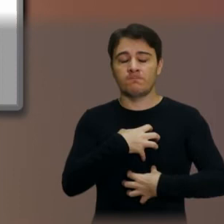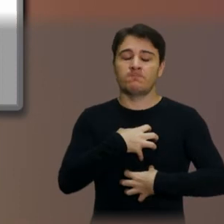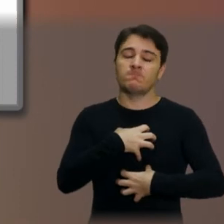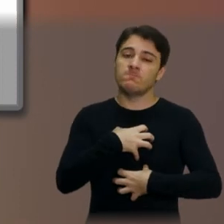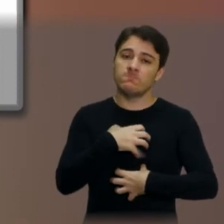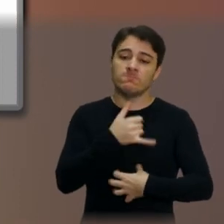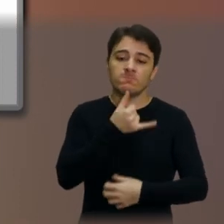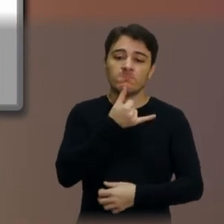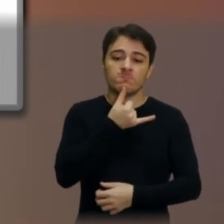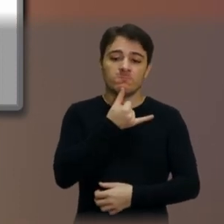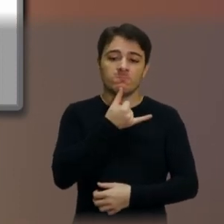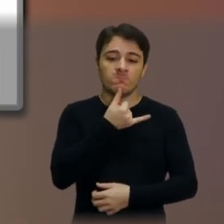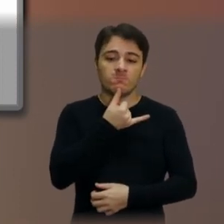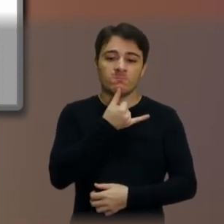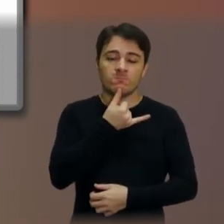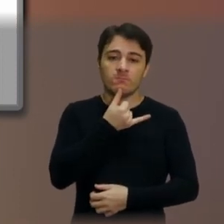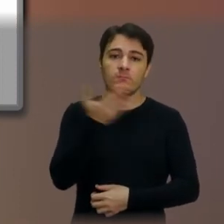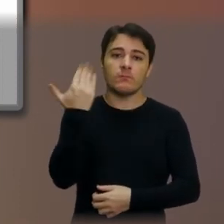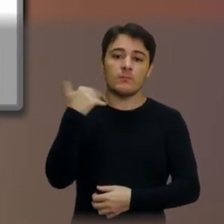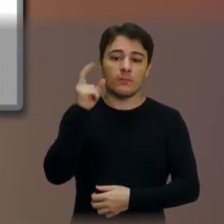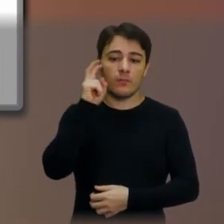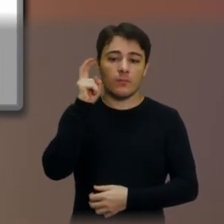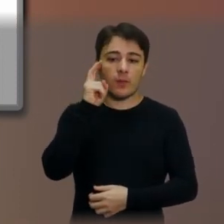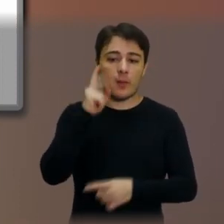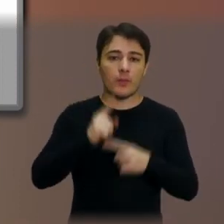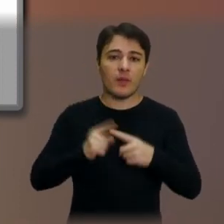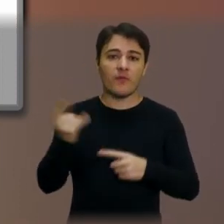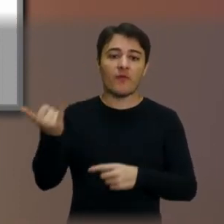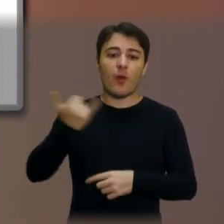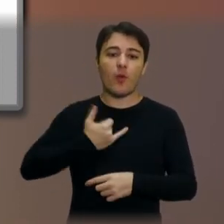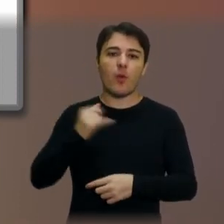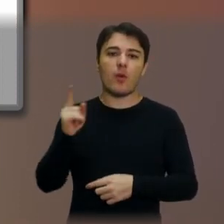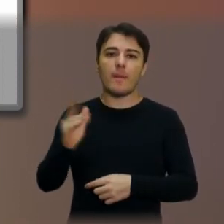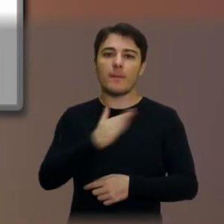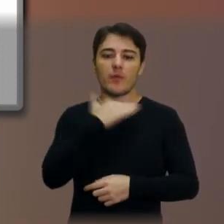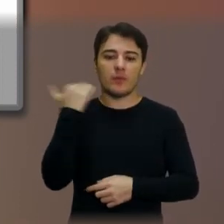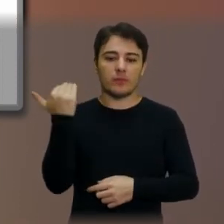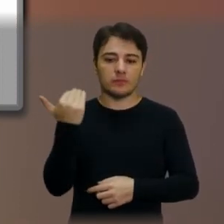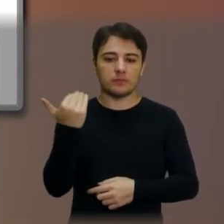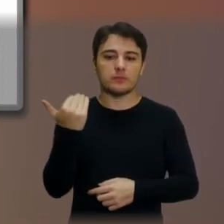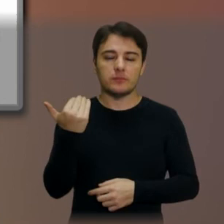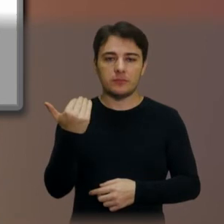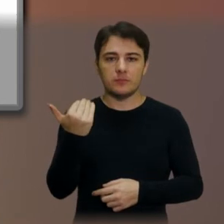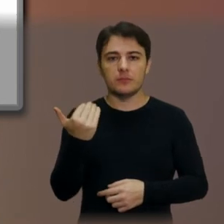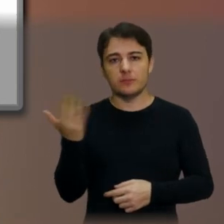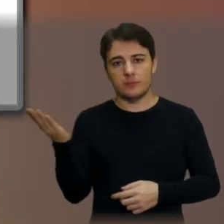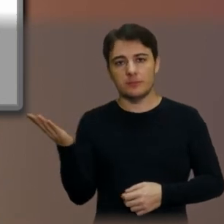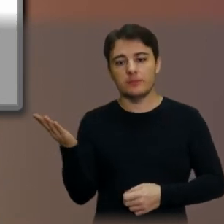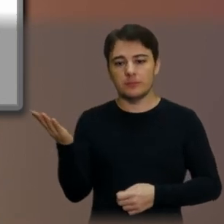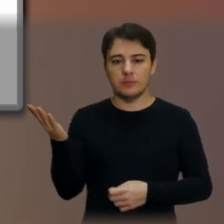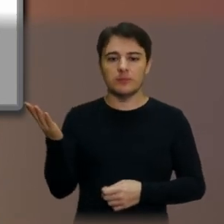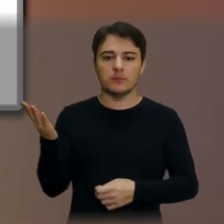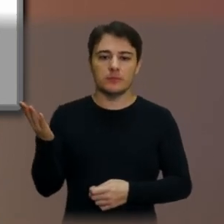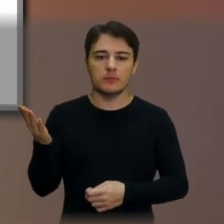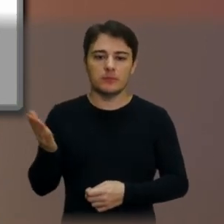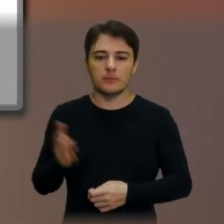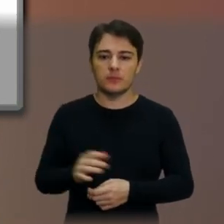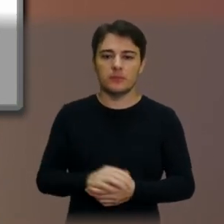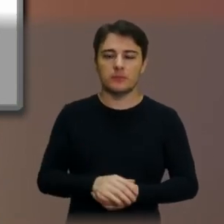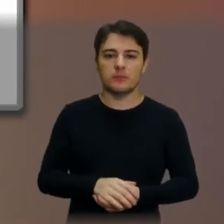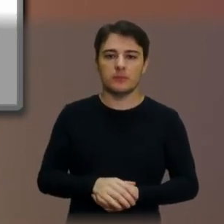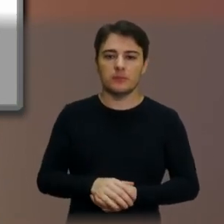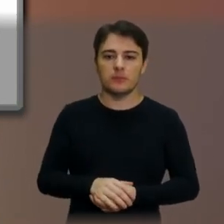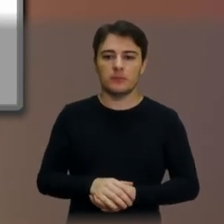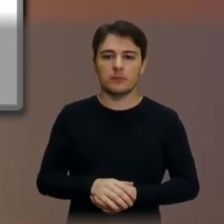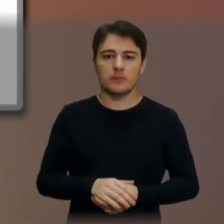nos que nos trouxe na quinta-feira logo quando soubermos que ele não não tinha infelizmente vencido os aparelhos